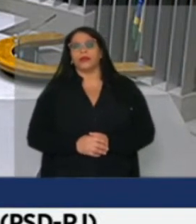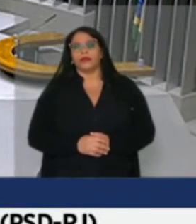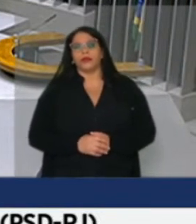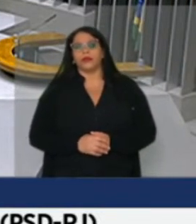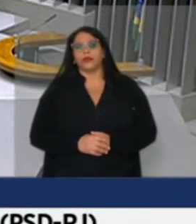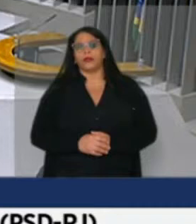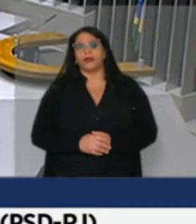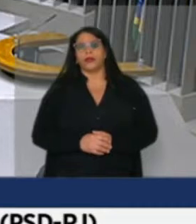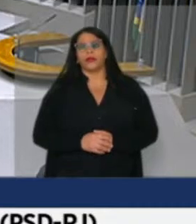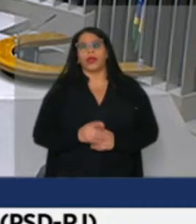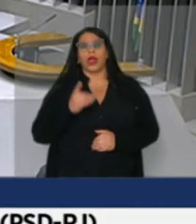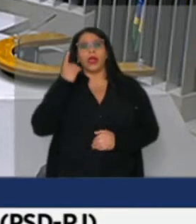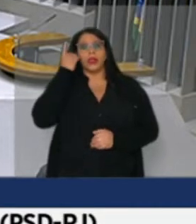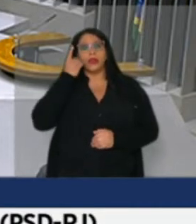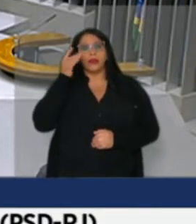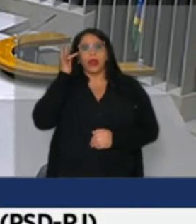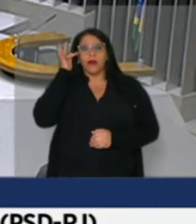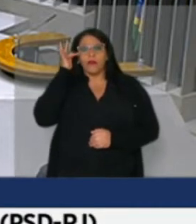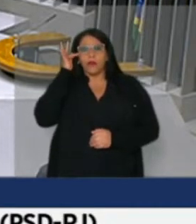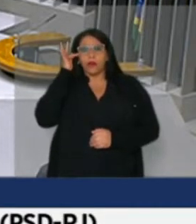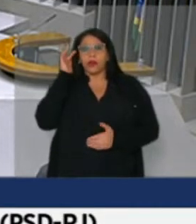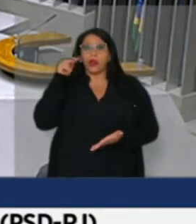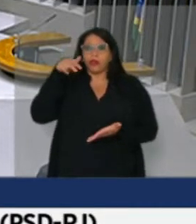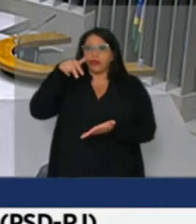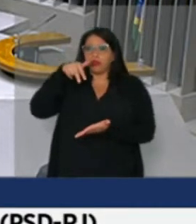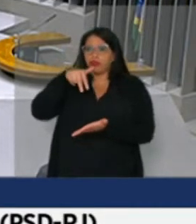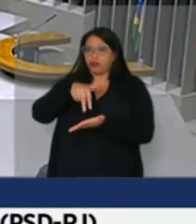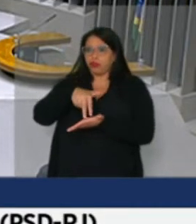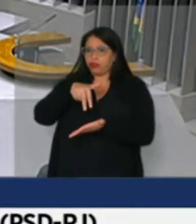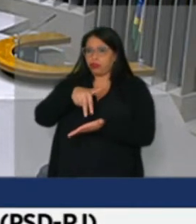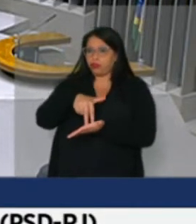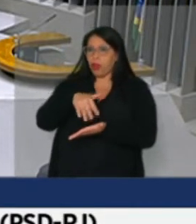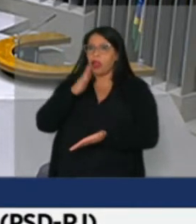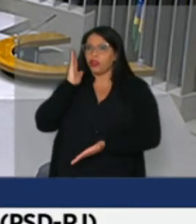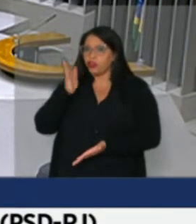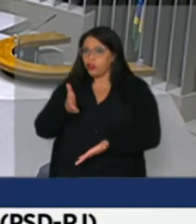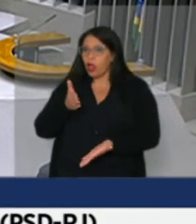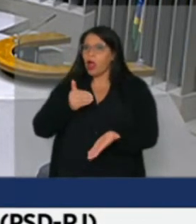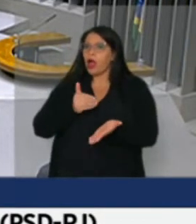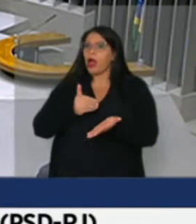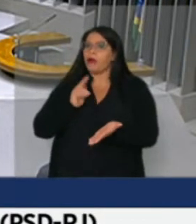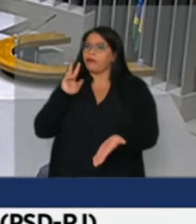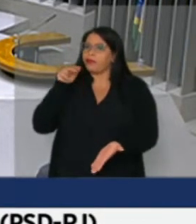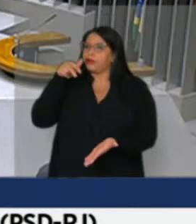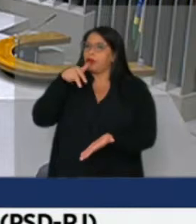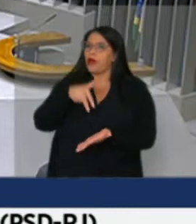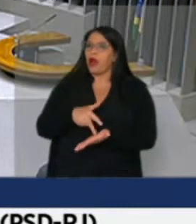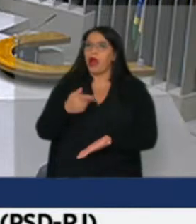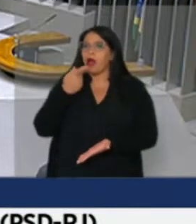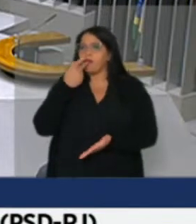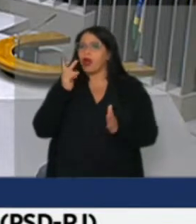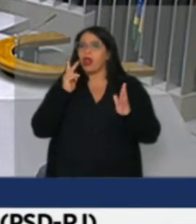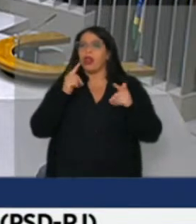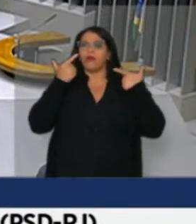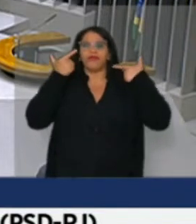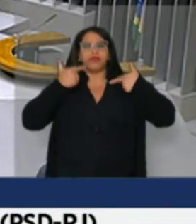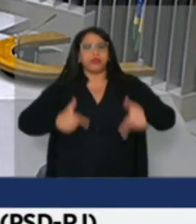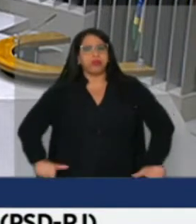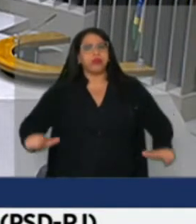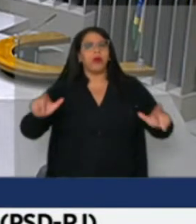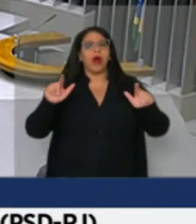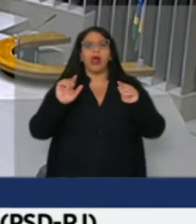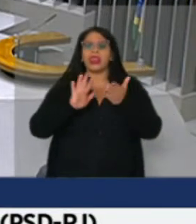A deputada Flor de Lis subiu à tribuna no início da sessão, alegou ser inocente, pediu para